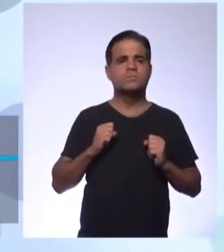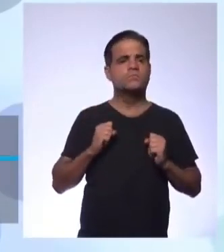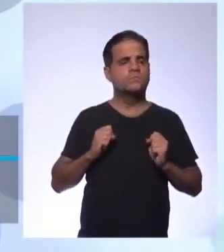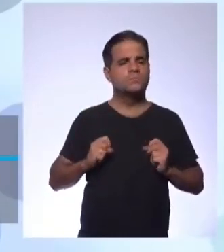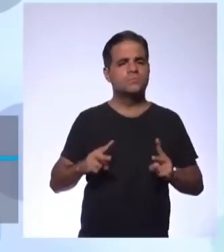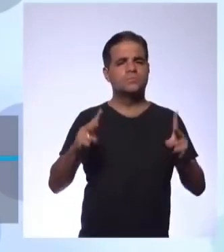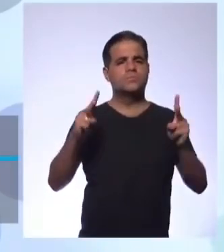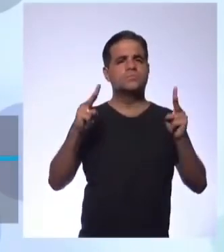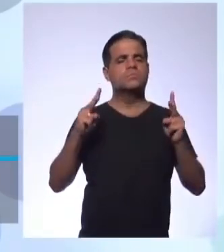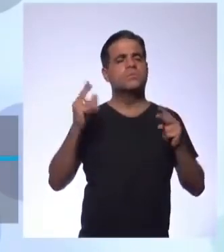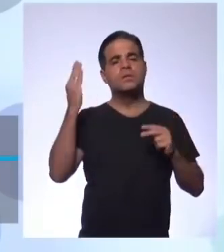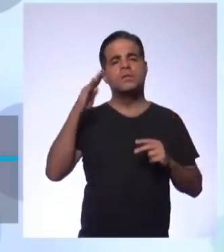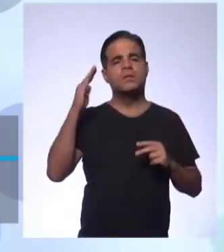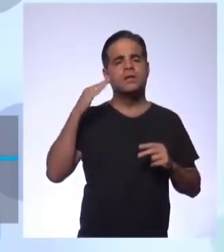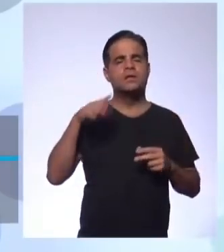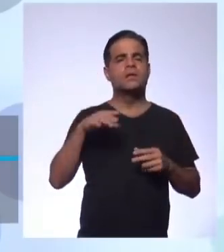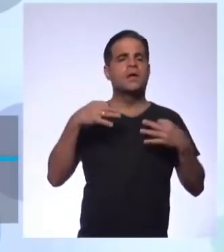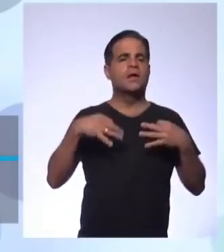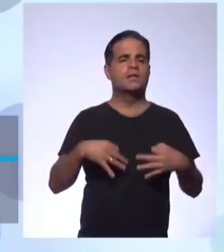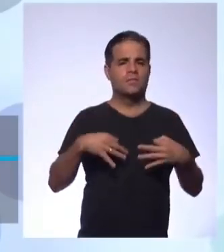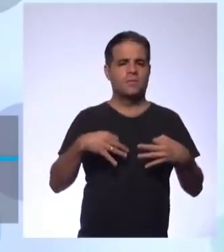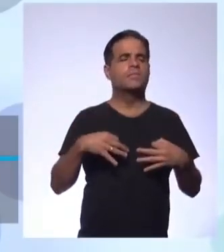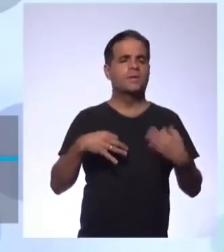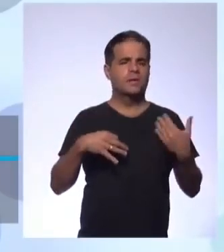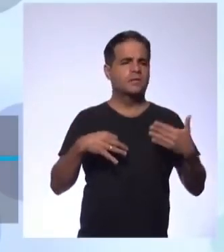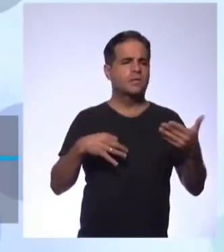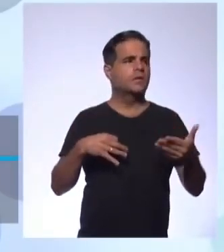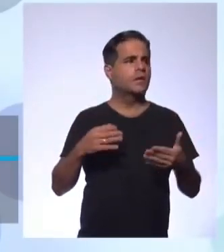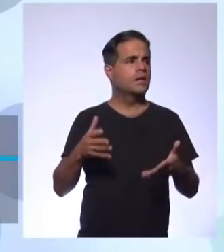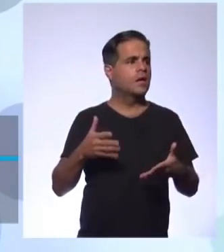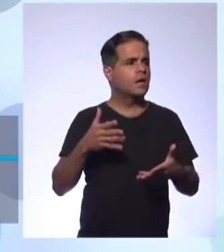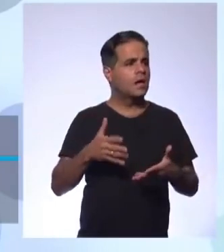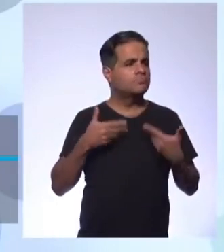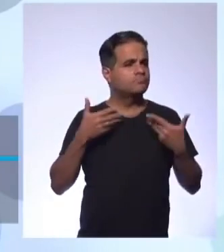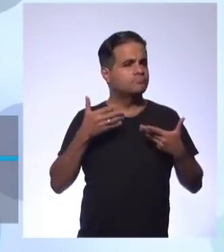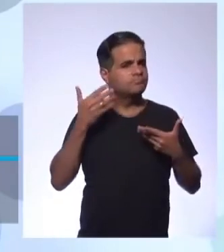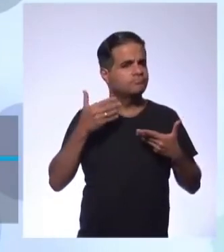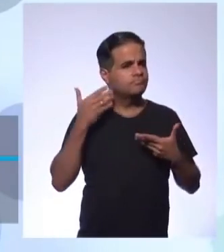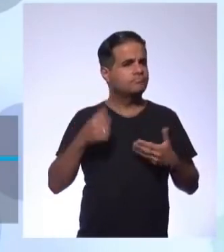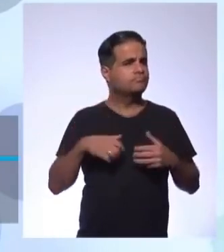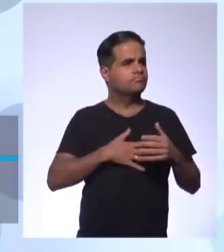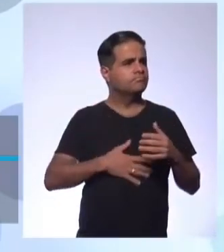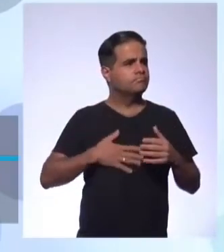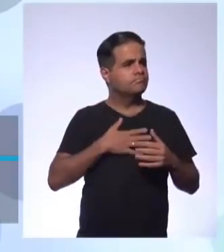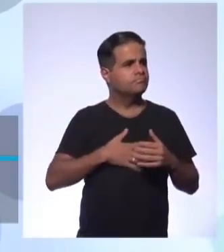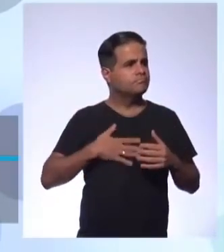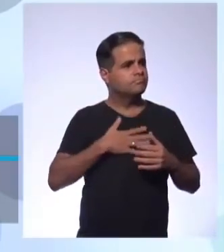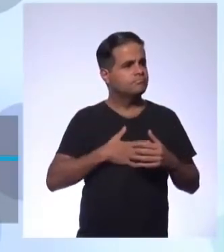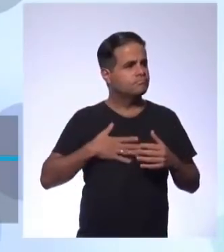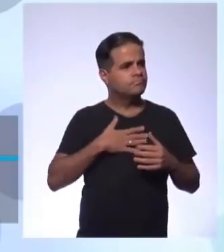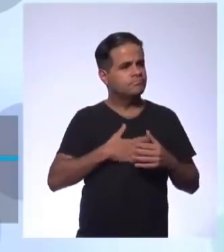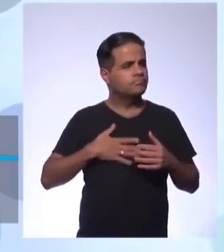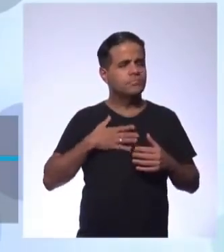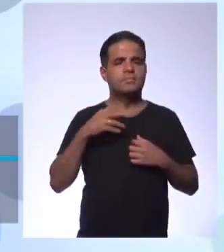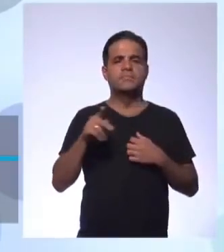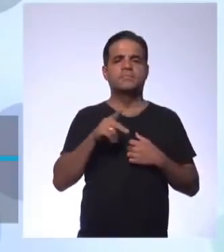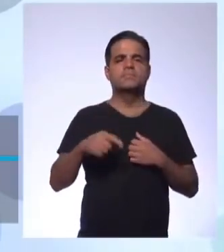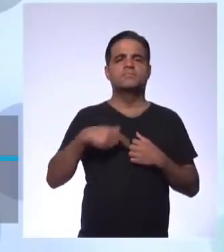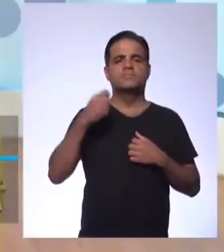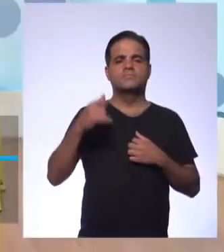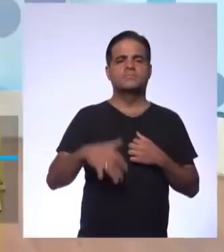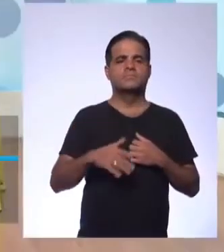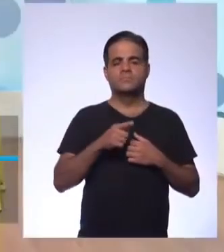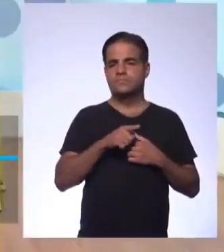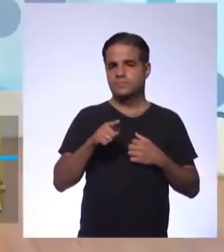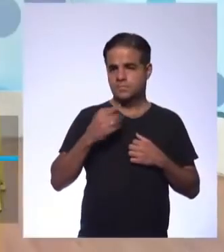possamos entender adequadamente, extrair prazer da fruição literária. A professora agora há pouco falou que